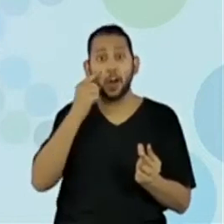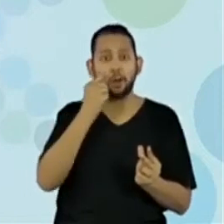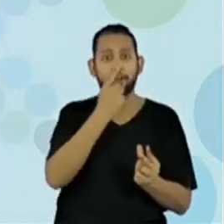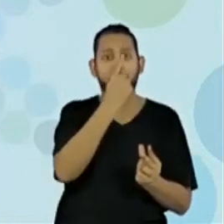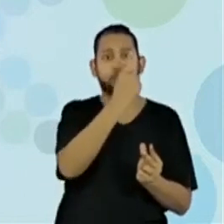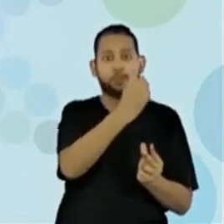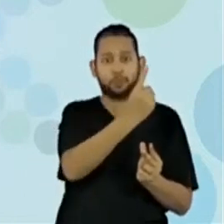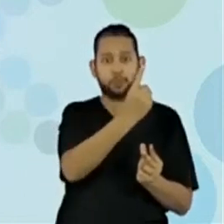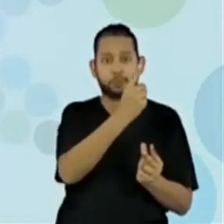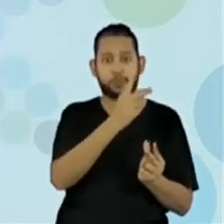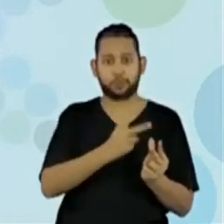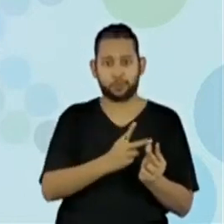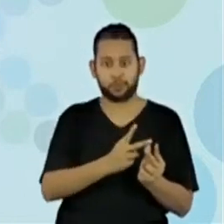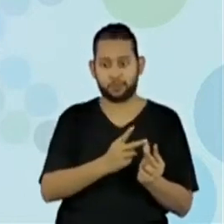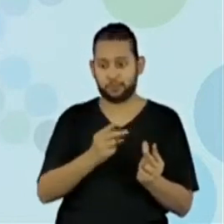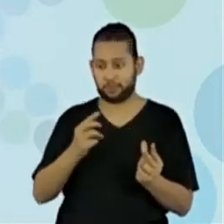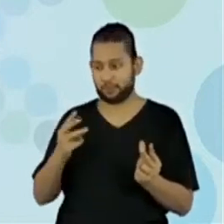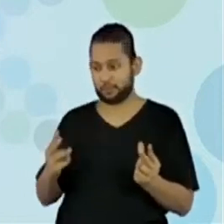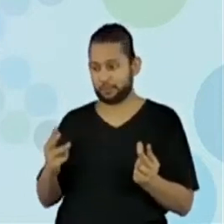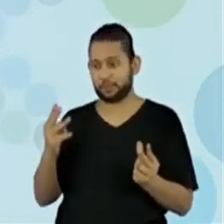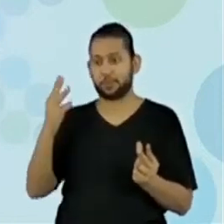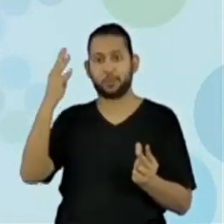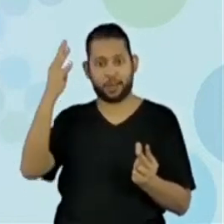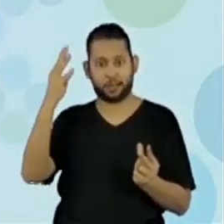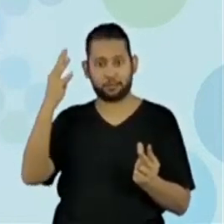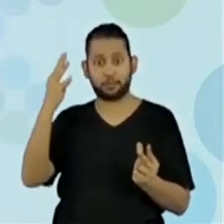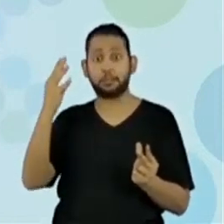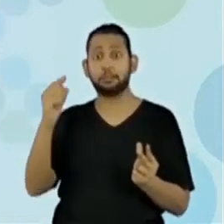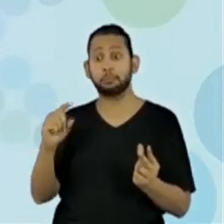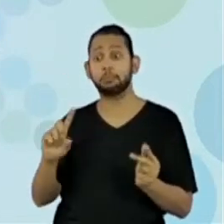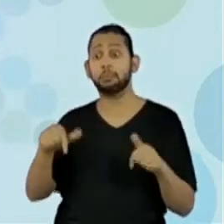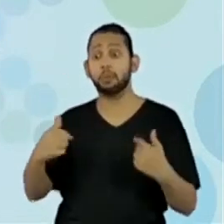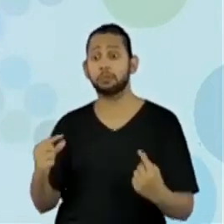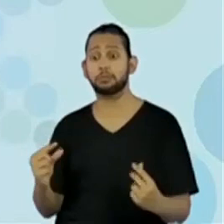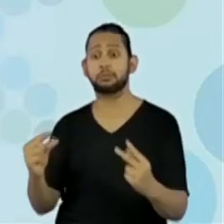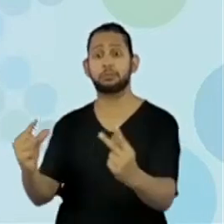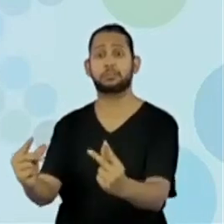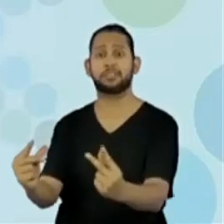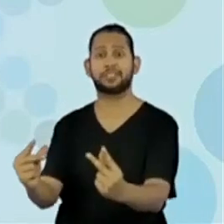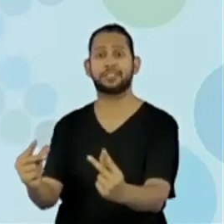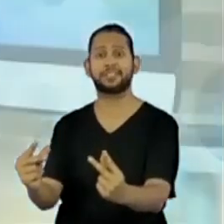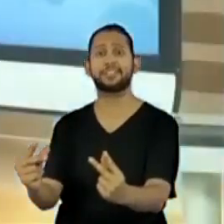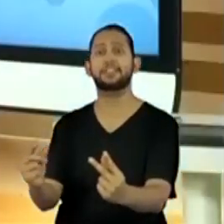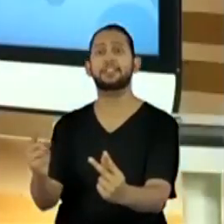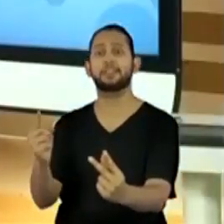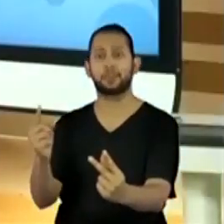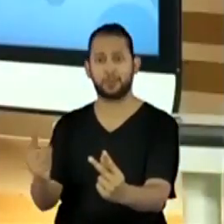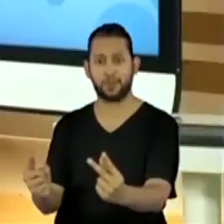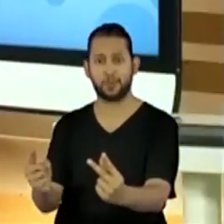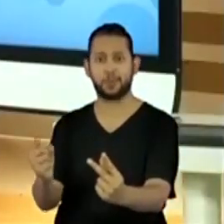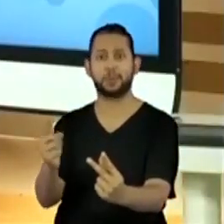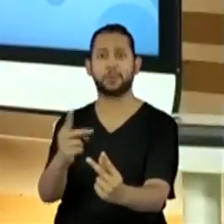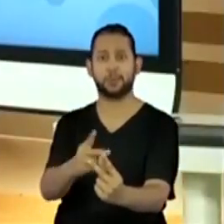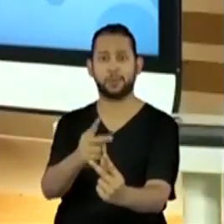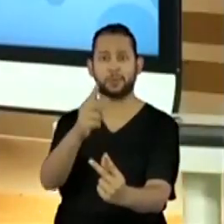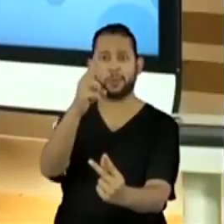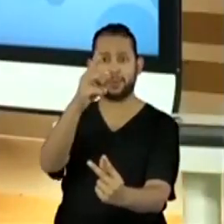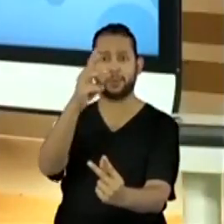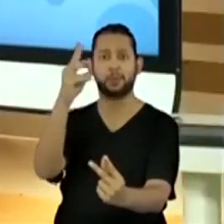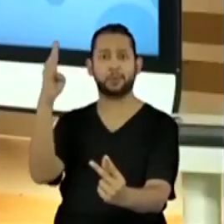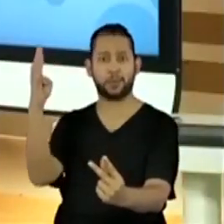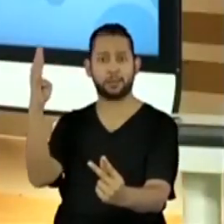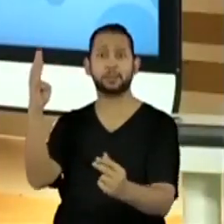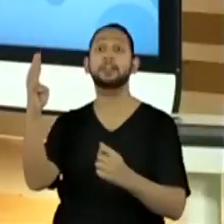5, 6, 7, 8. Então, eu tenho 4 pontinhas, 4 vértices em cima,